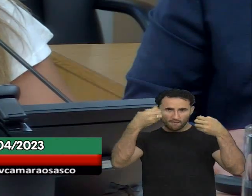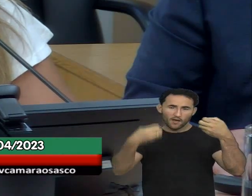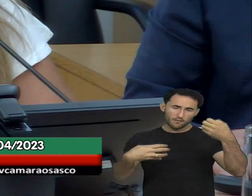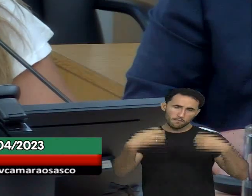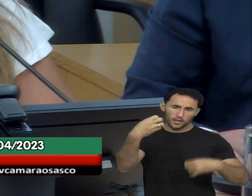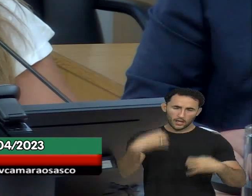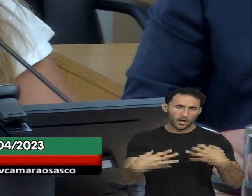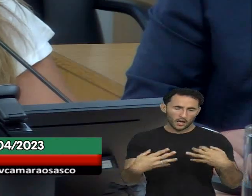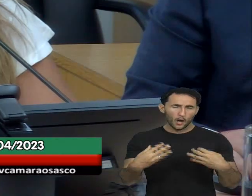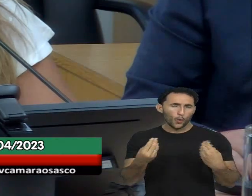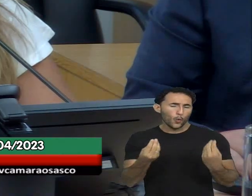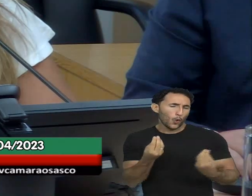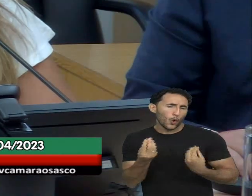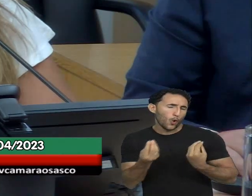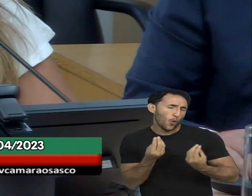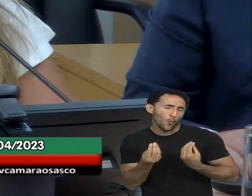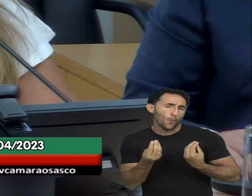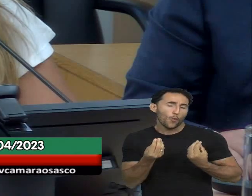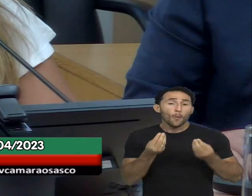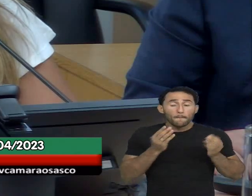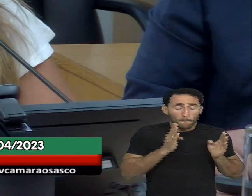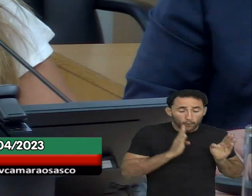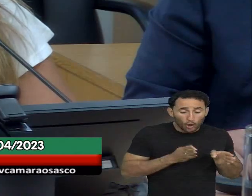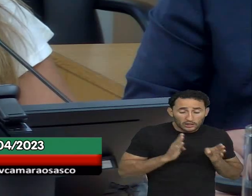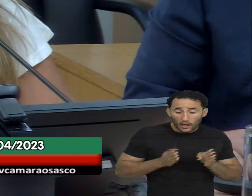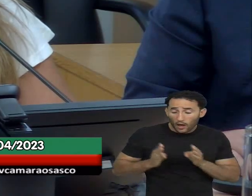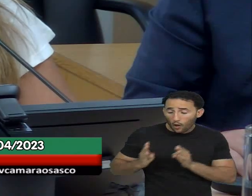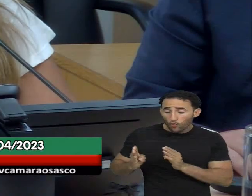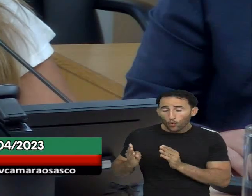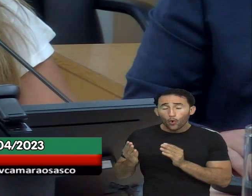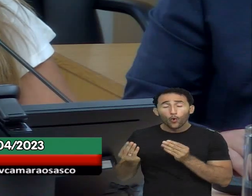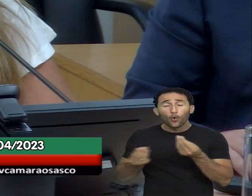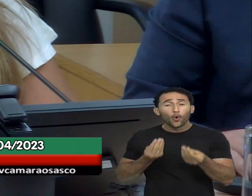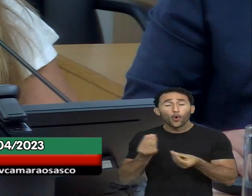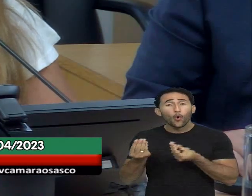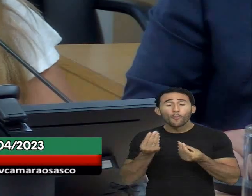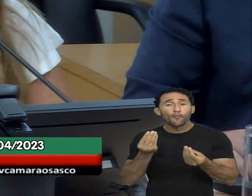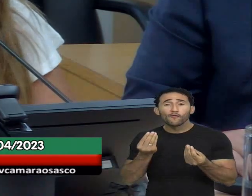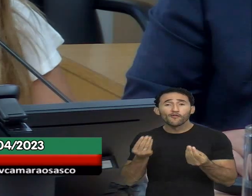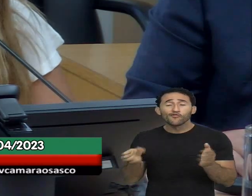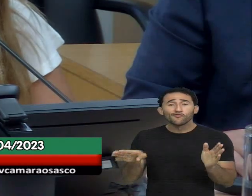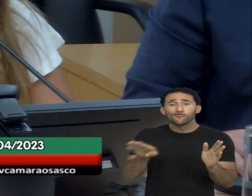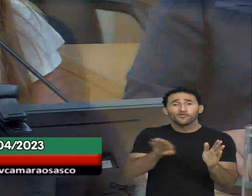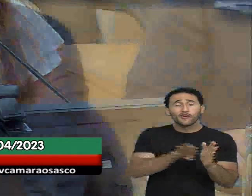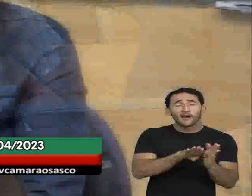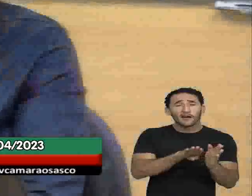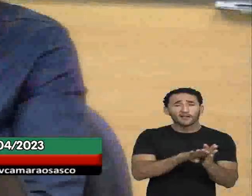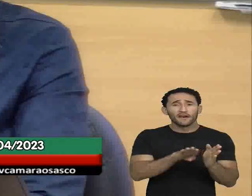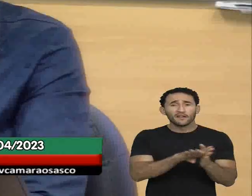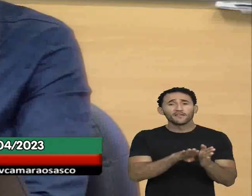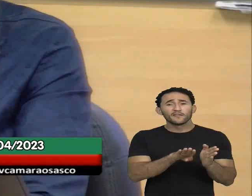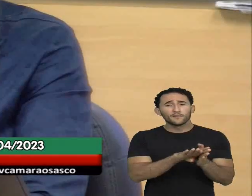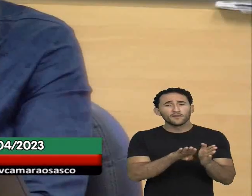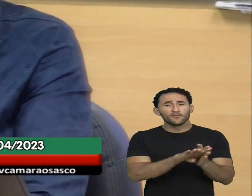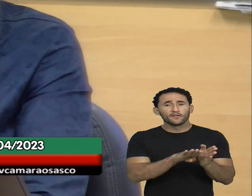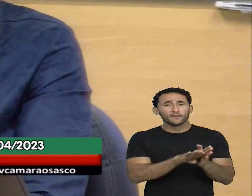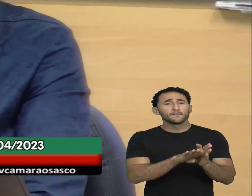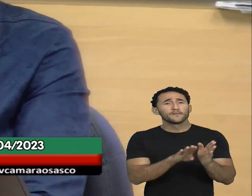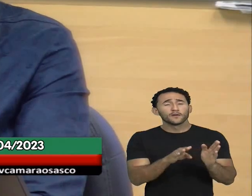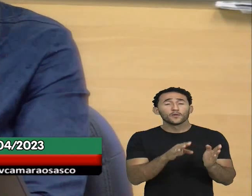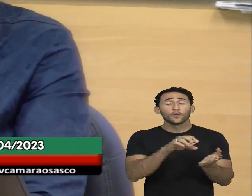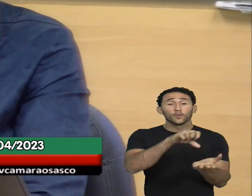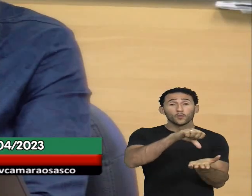hoje sobre o processo, como chegar até o hospital, não é isso, Aline? Isso. Então, vamos deixar